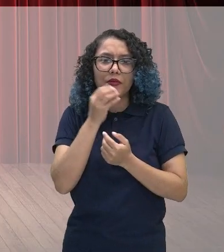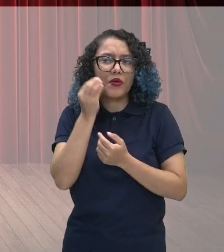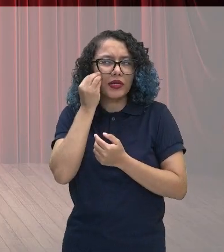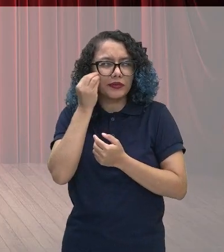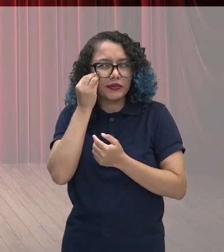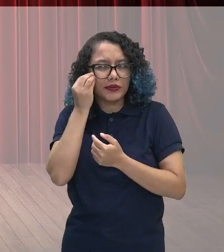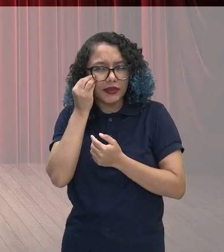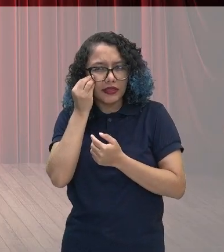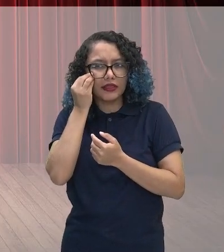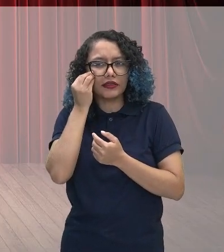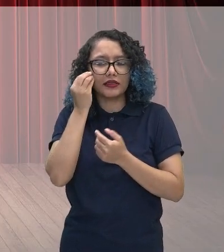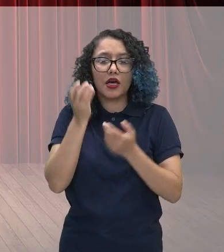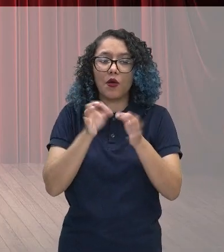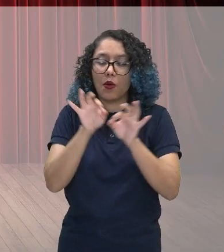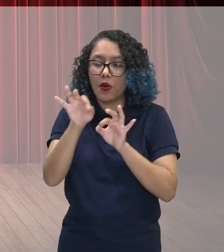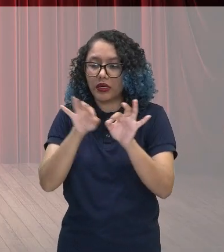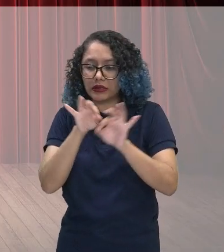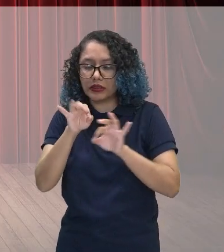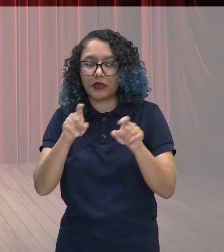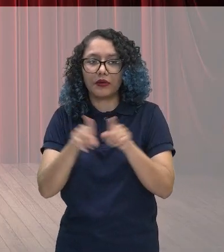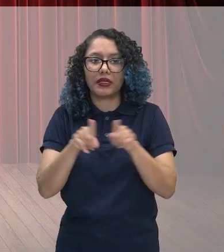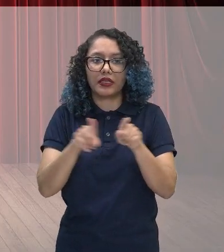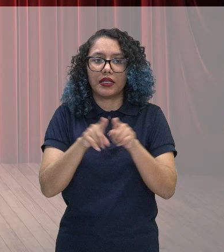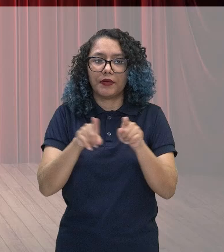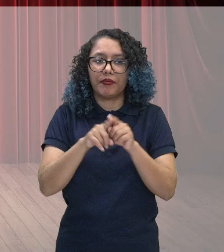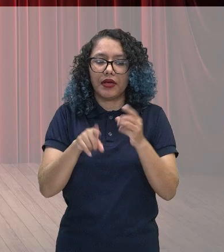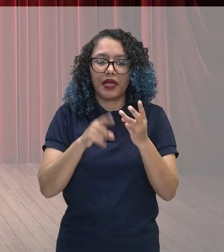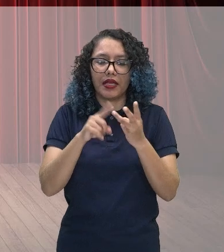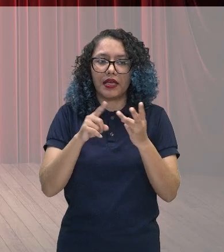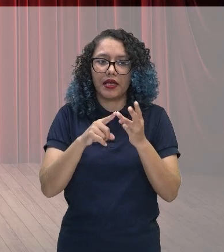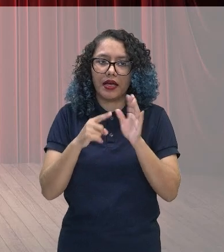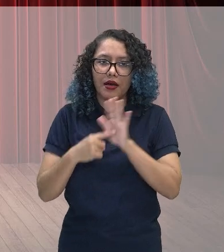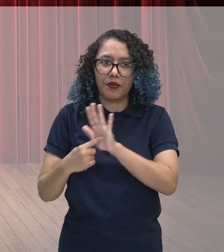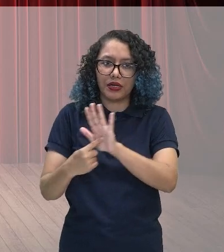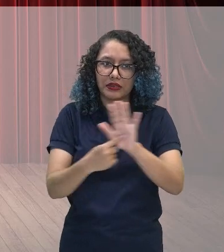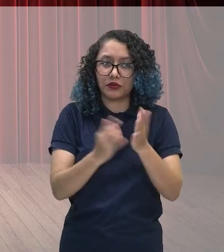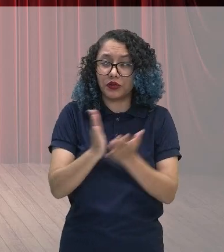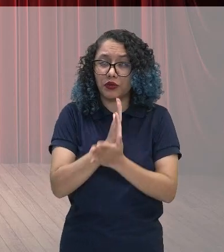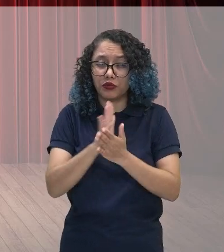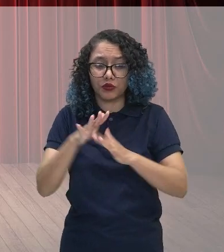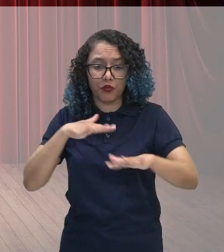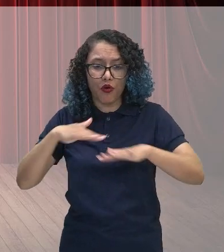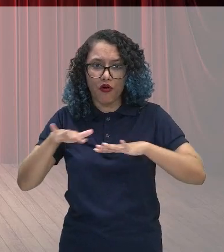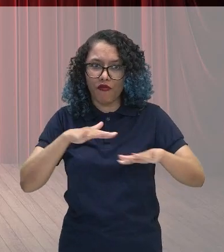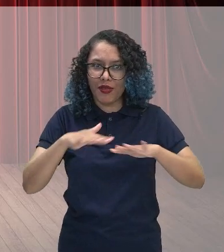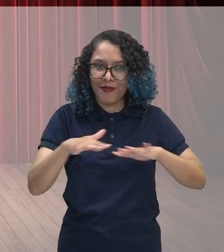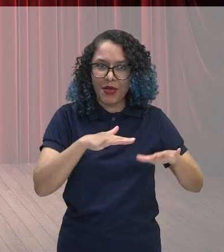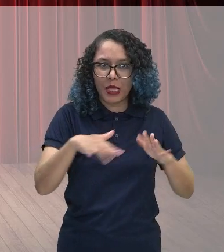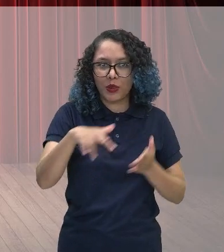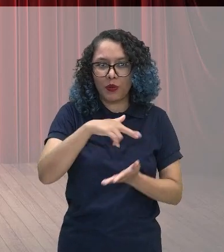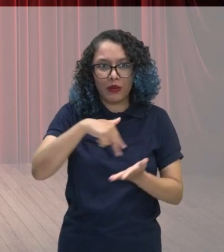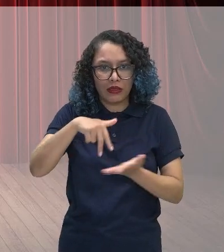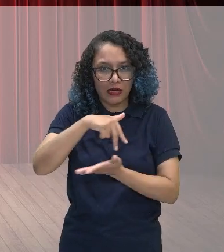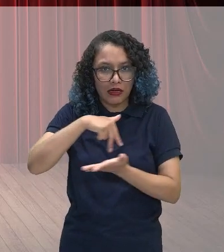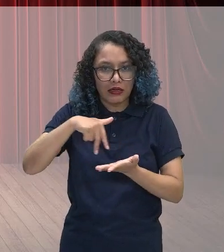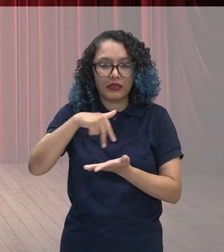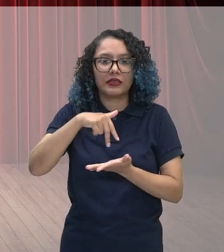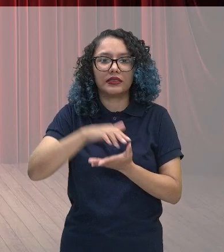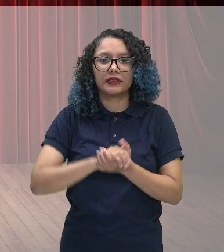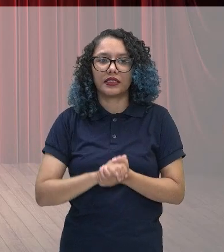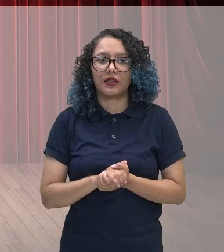experimentação, montagem e apresentação de pequenas coreografias, usando os elementos